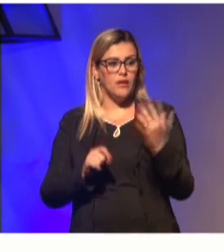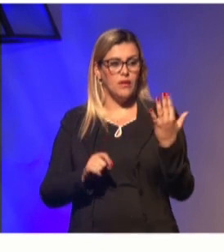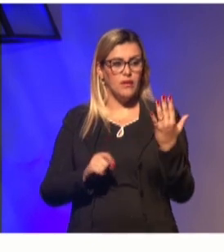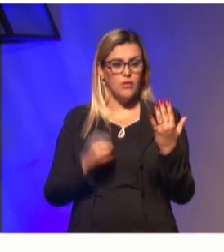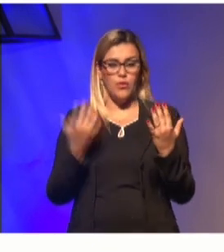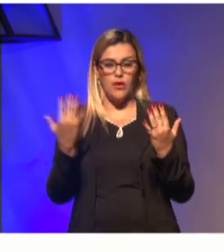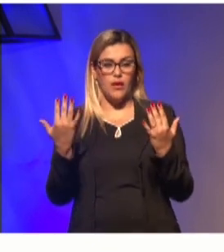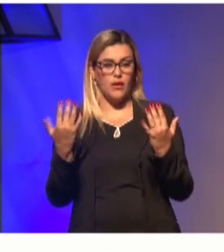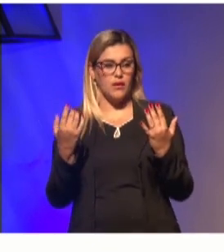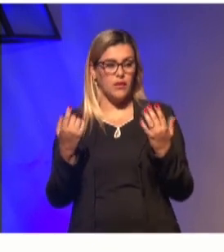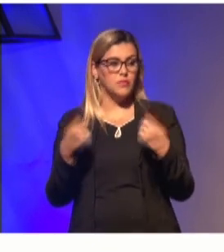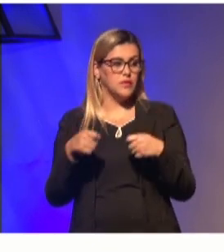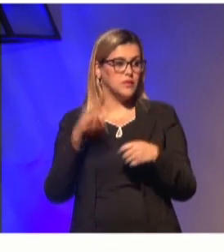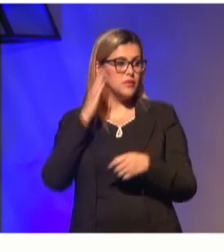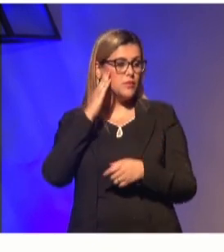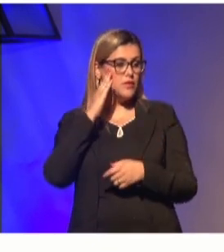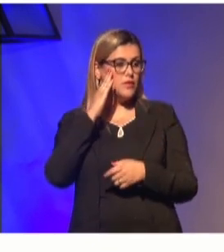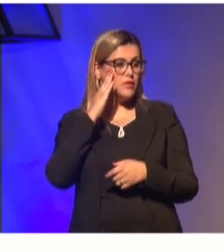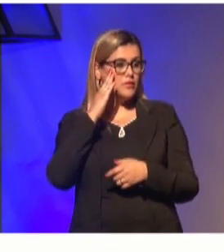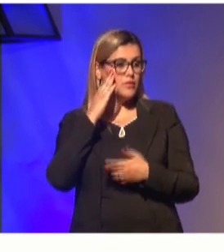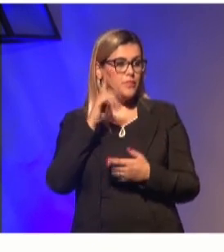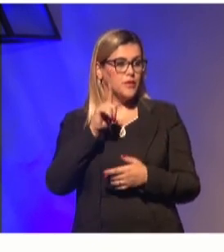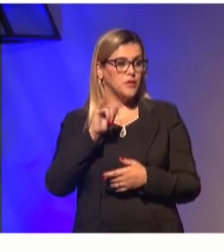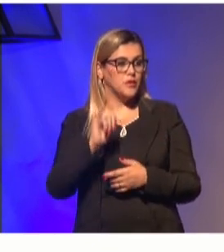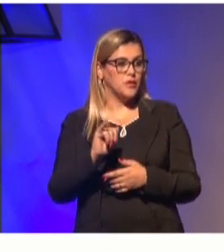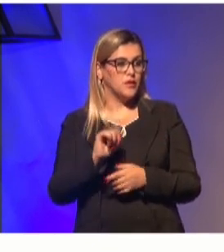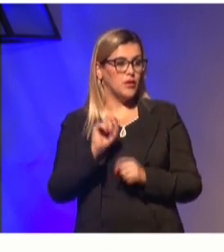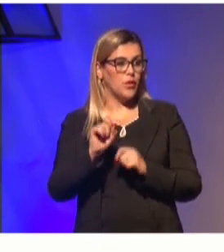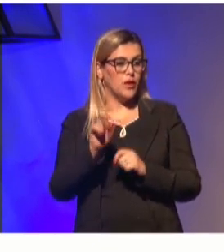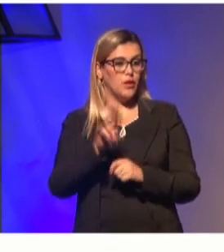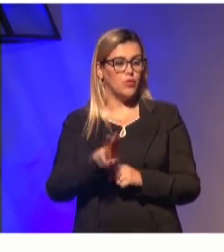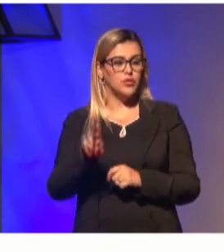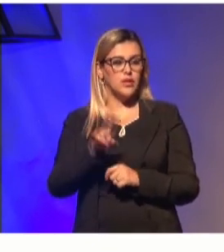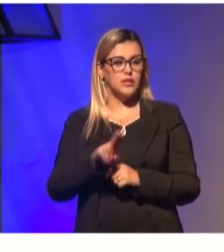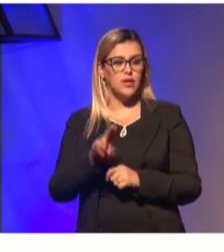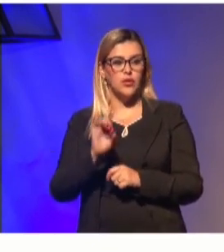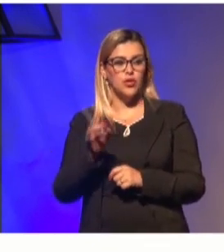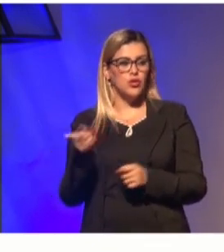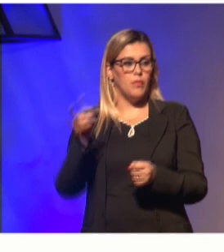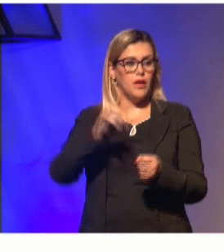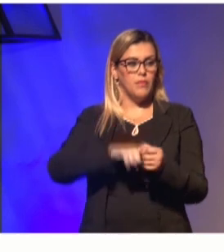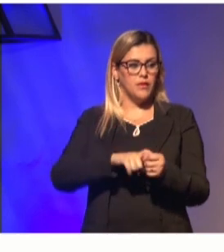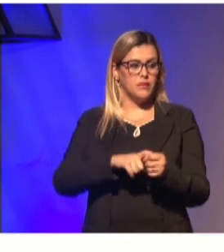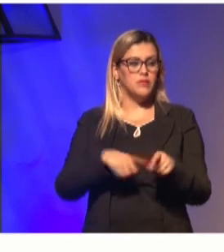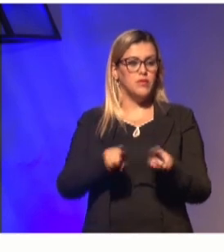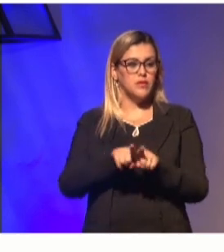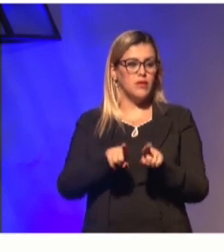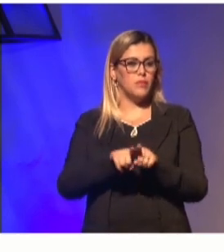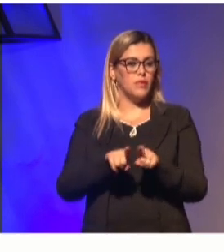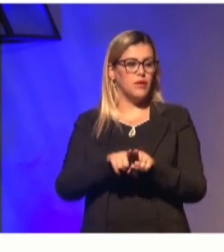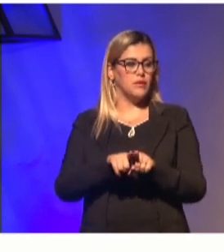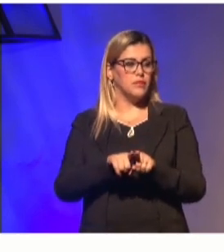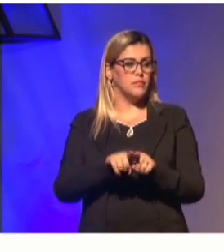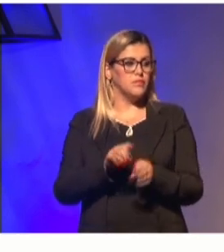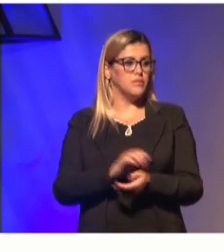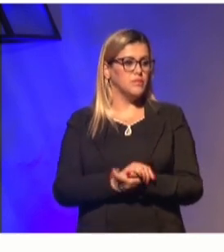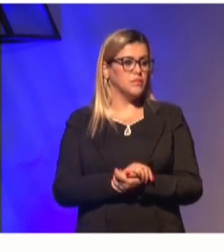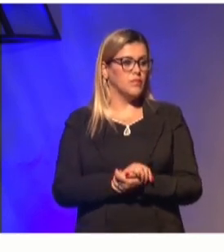direita. E o GMI é algo que tem sido amplamente utilizado não só para reabilitação, inclusive ele vem